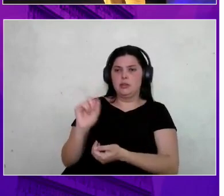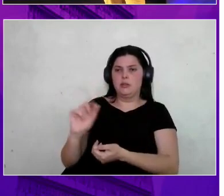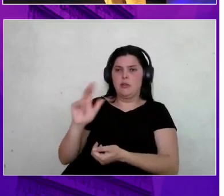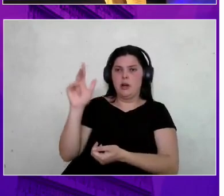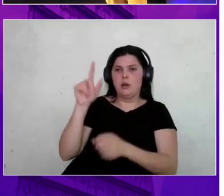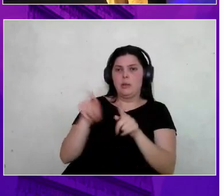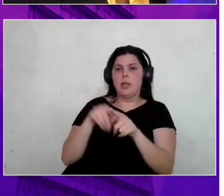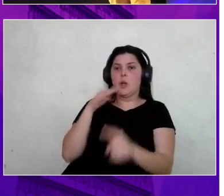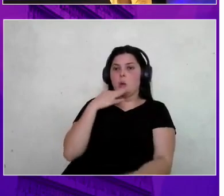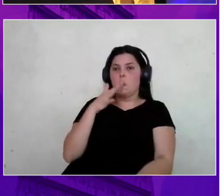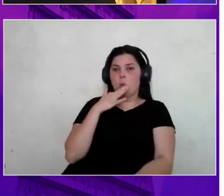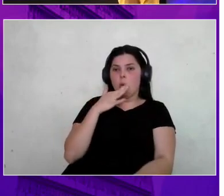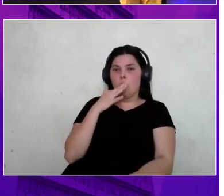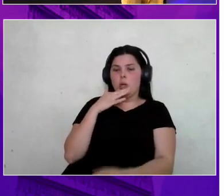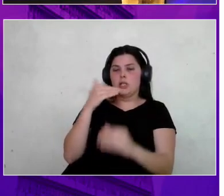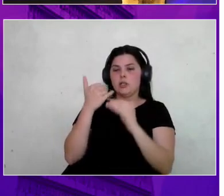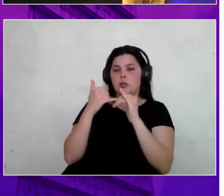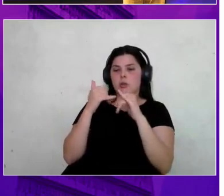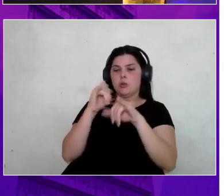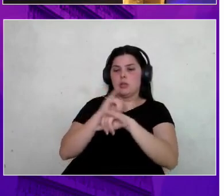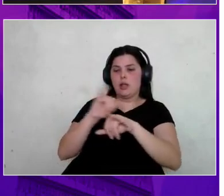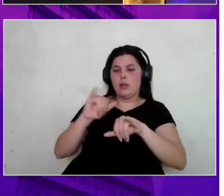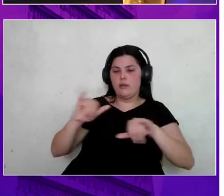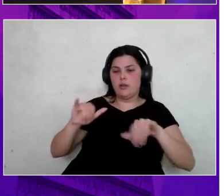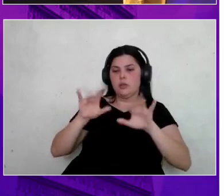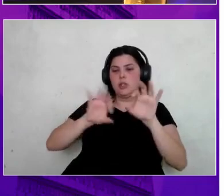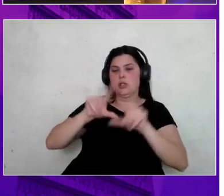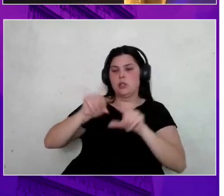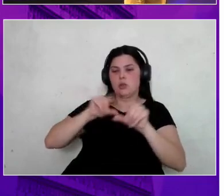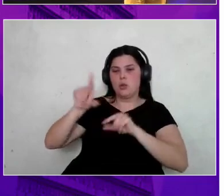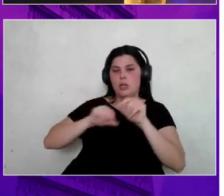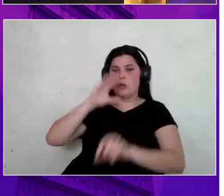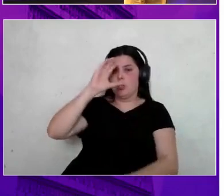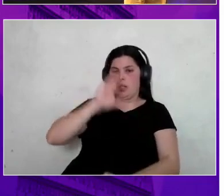das mensagens. Isso tudo é definido pelo cliente.